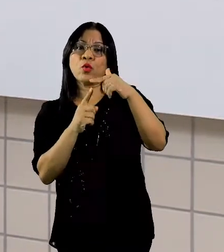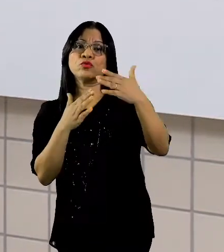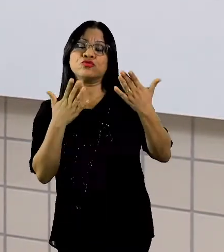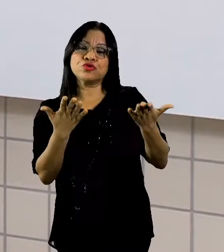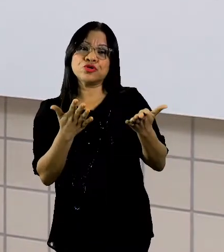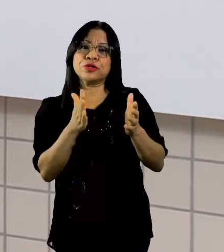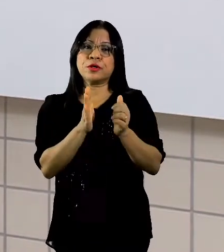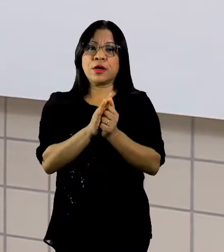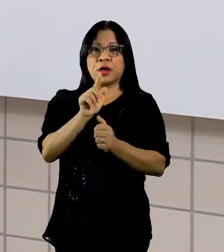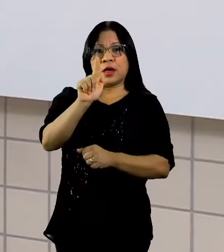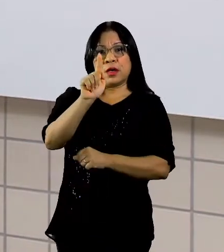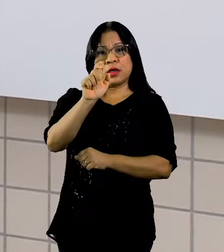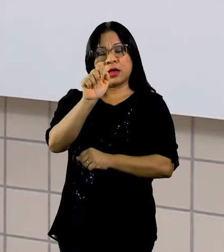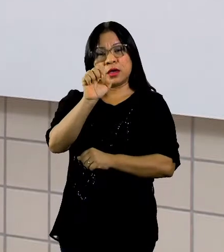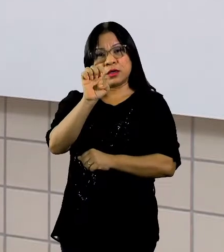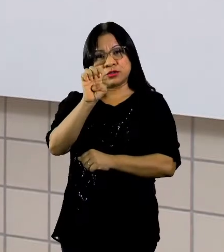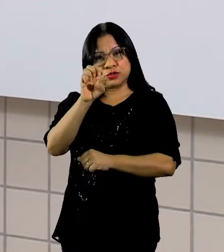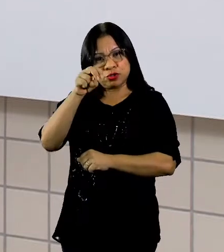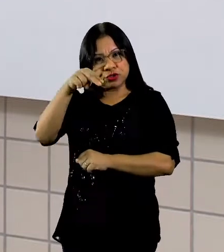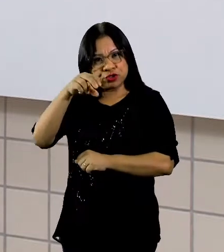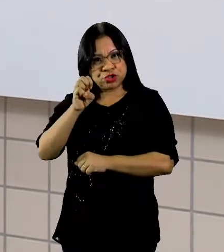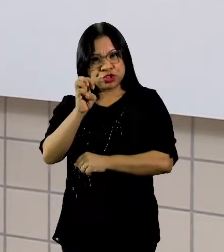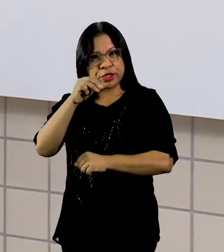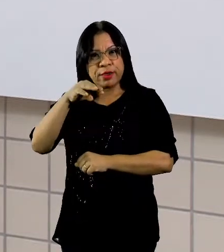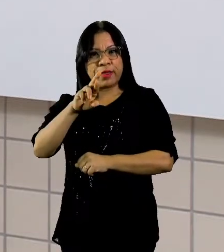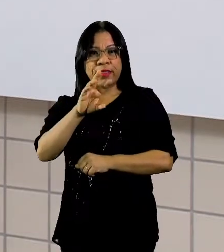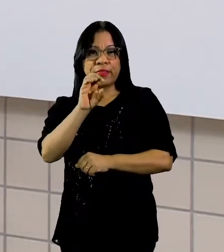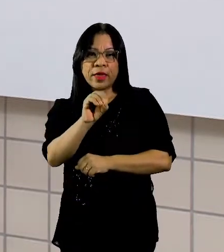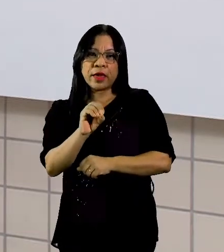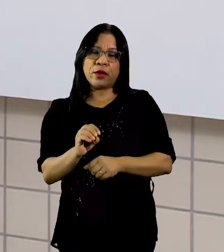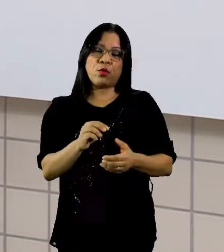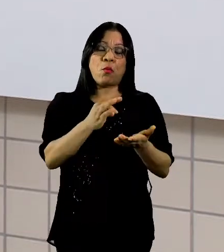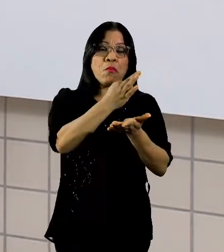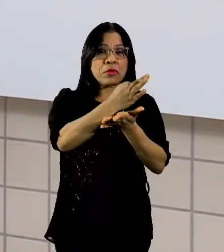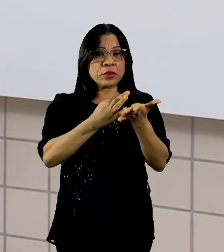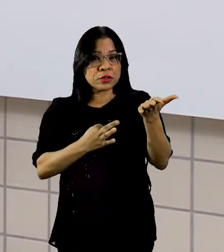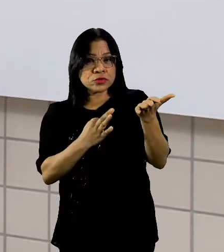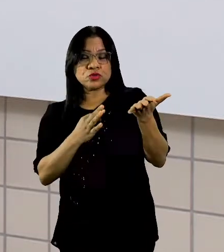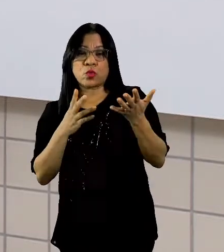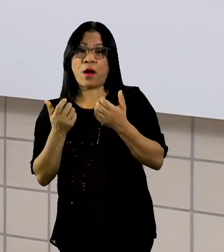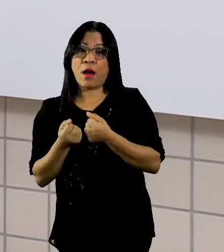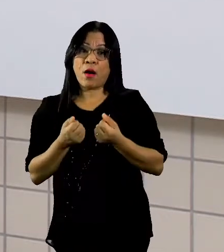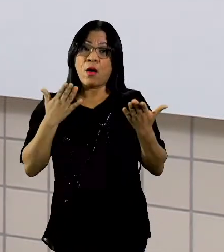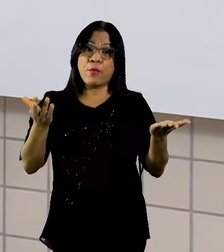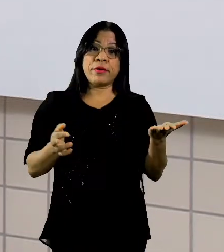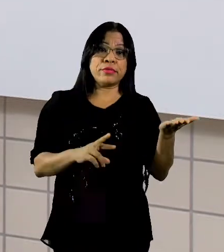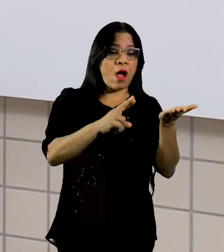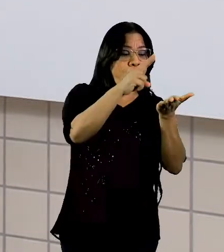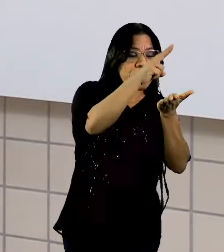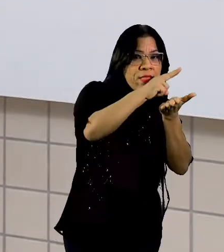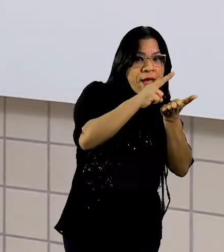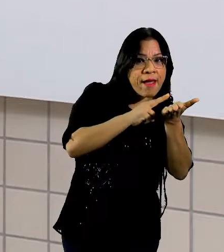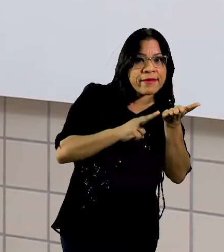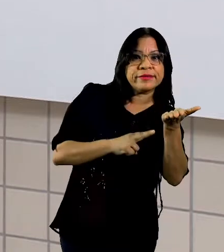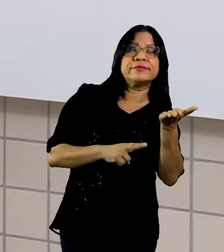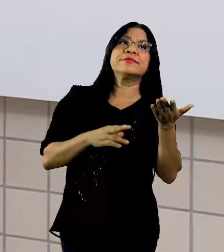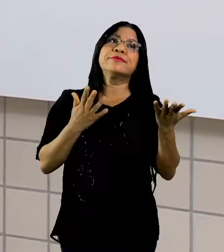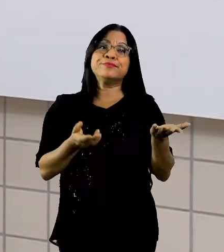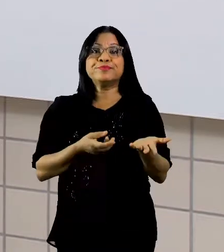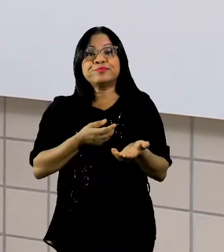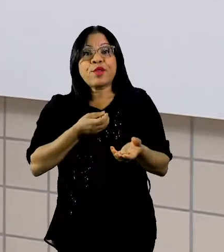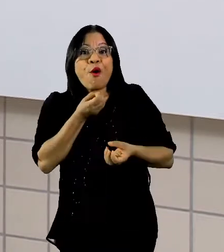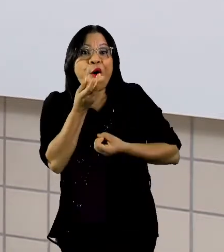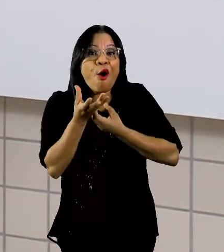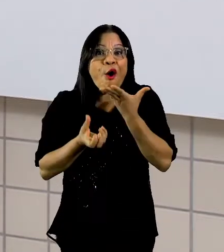a diferença? A narração é todo o texto que conta uma história. Pode ser um romance, pode ser uma